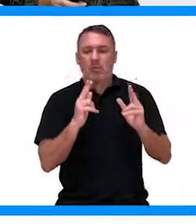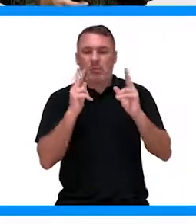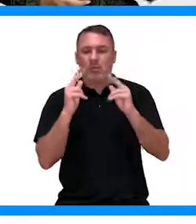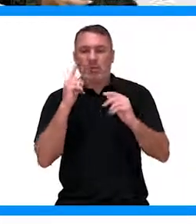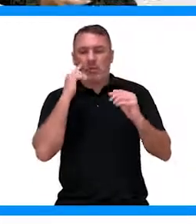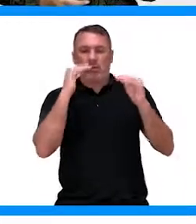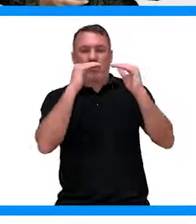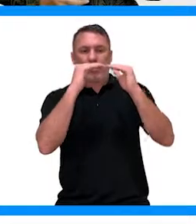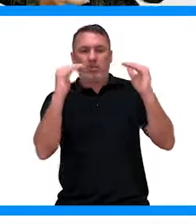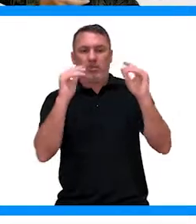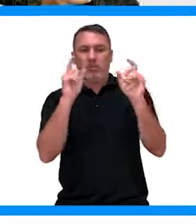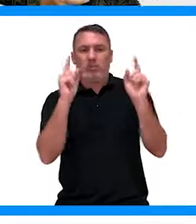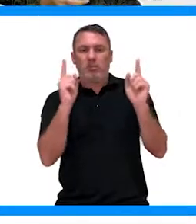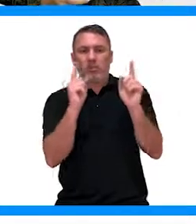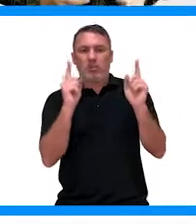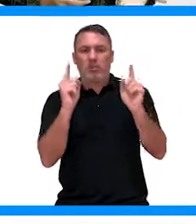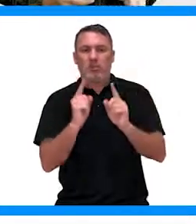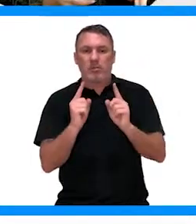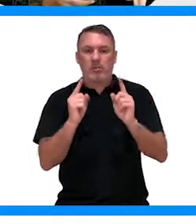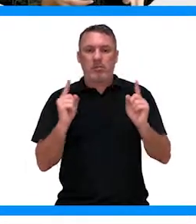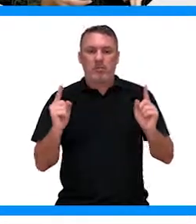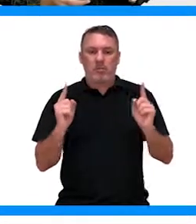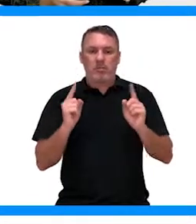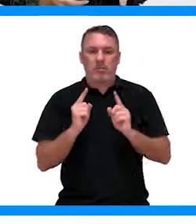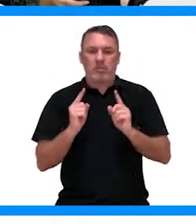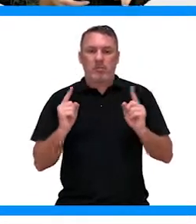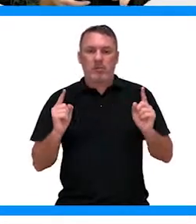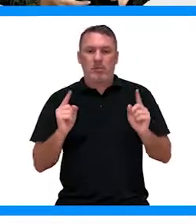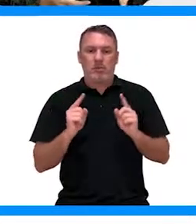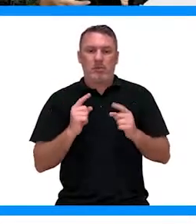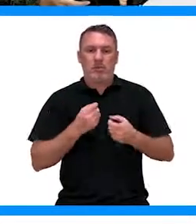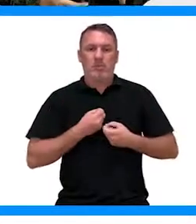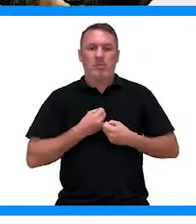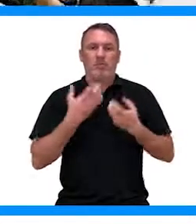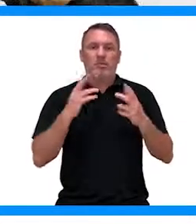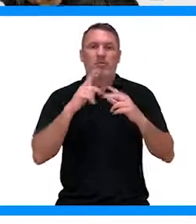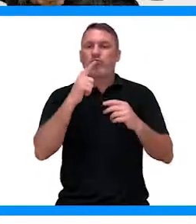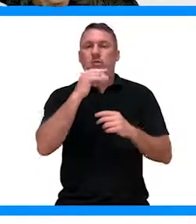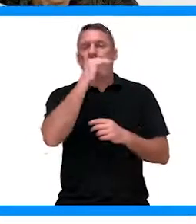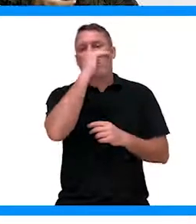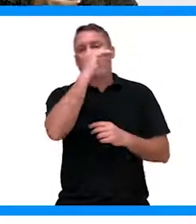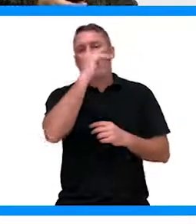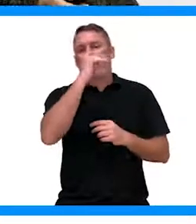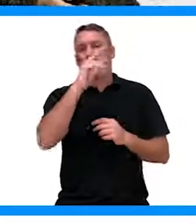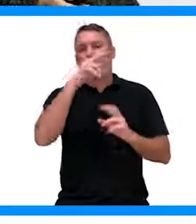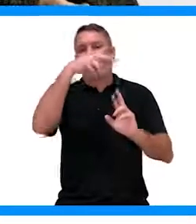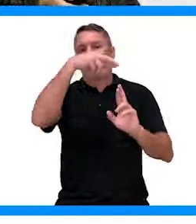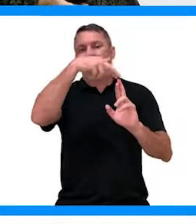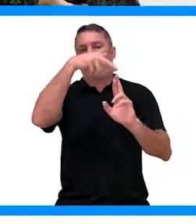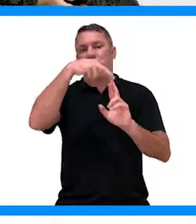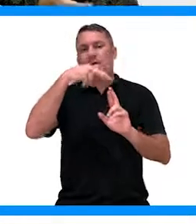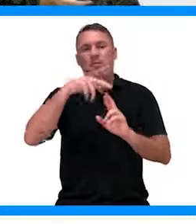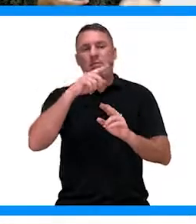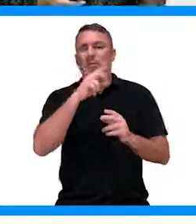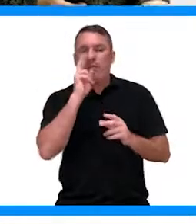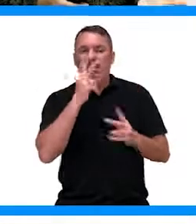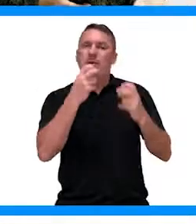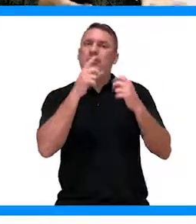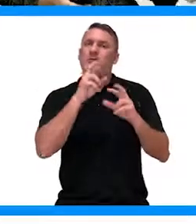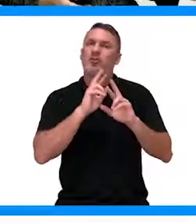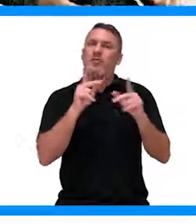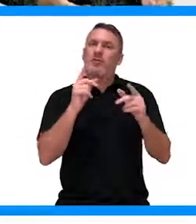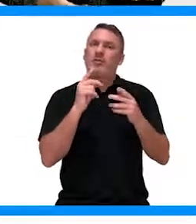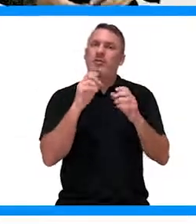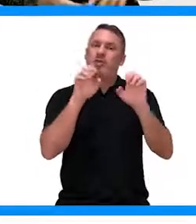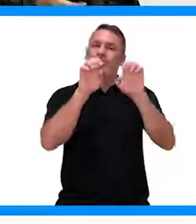rima, a gente tem um texto em verso, não é em prosa, né? Um texto em que a gente está observando que é um poema